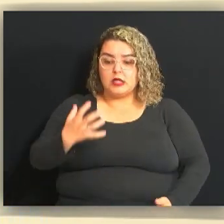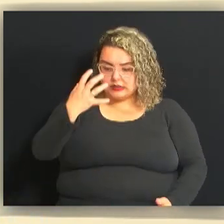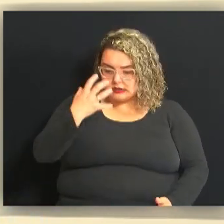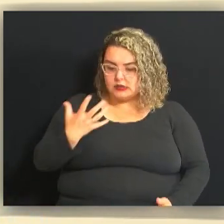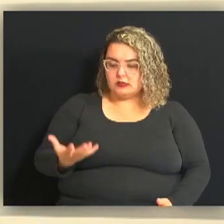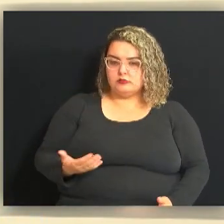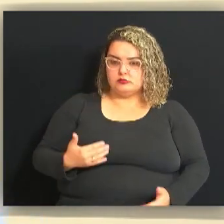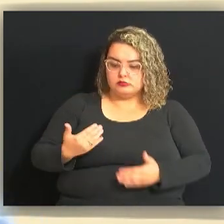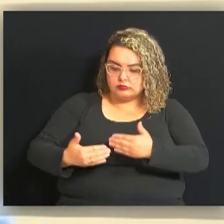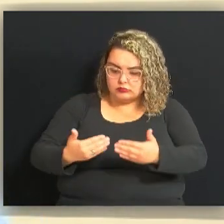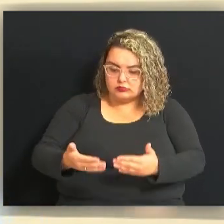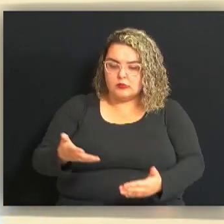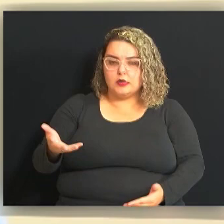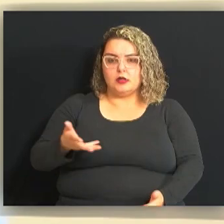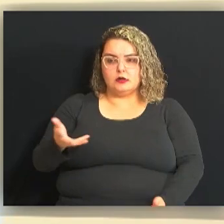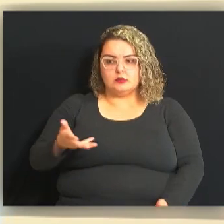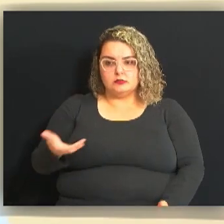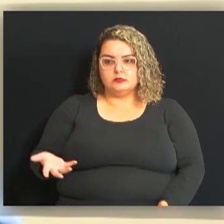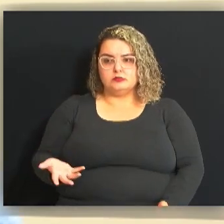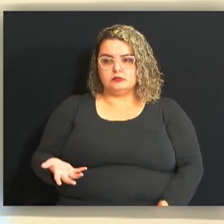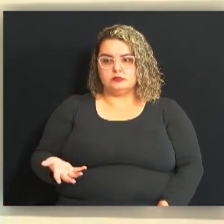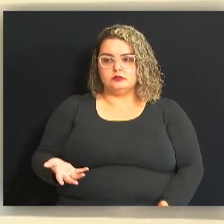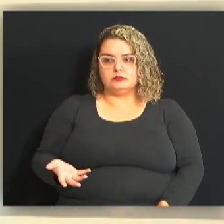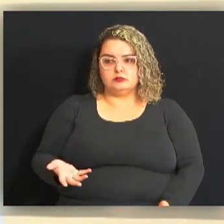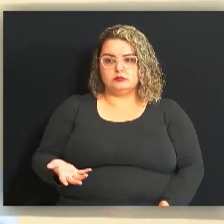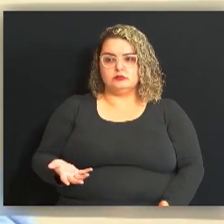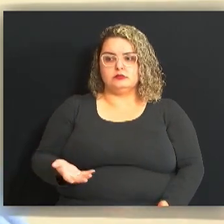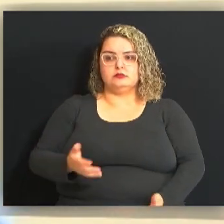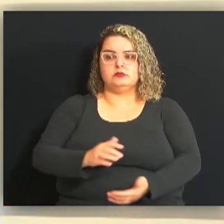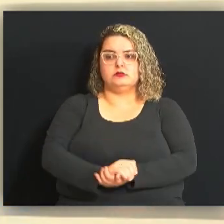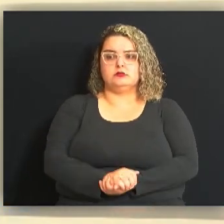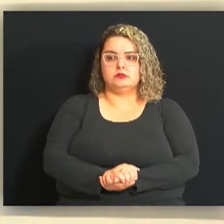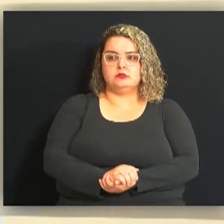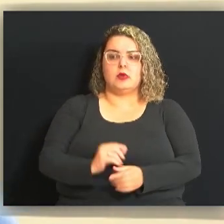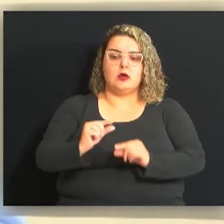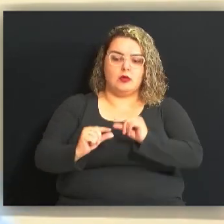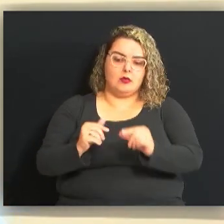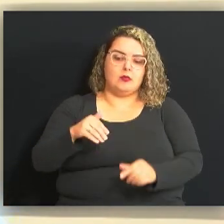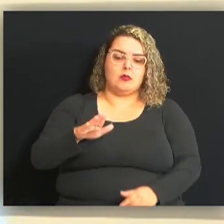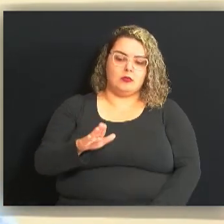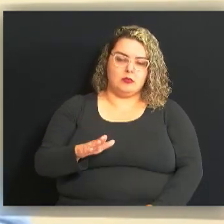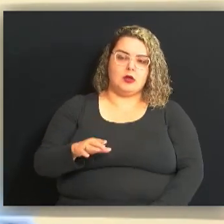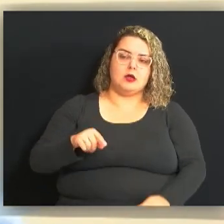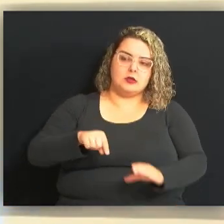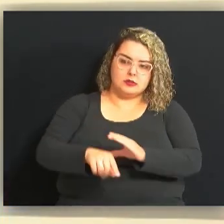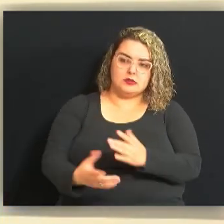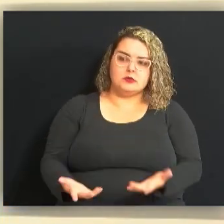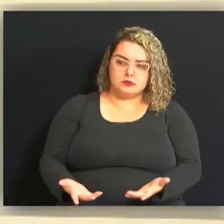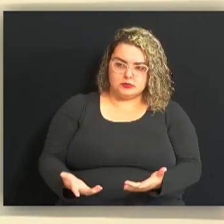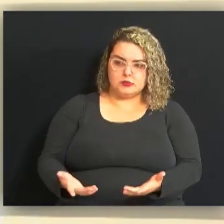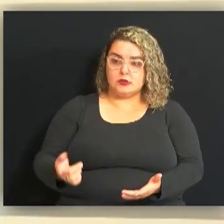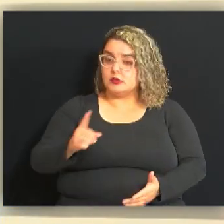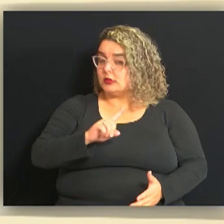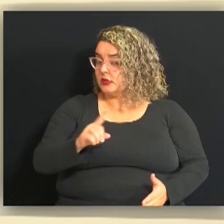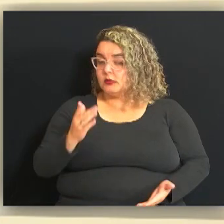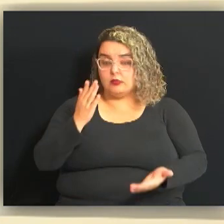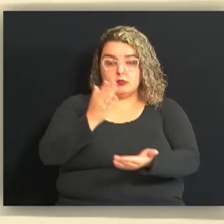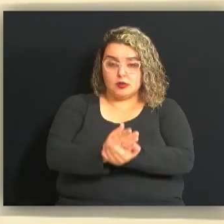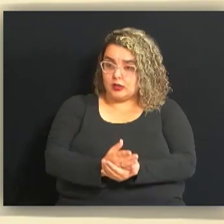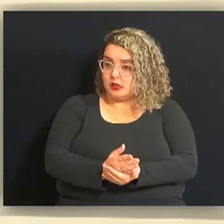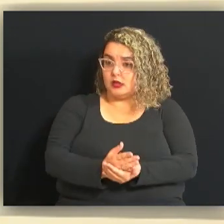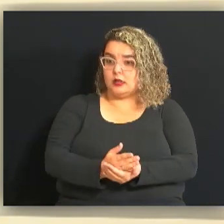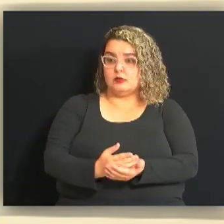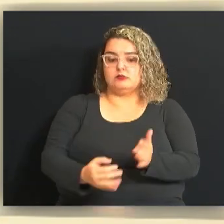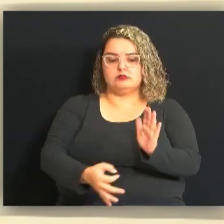caminhem numa velocidade um pouco mais avançada, esses projetos não fiquem parados com os relatores,